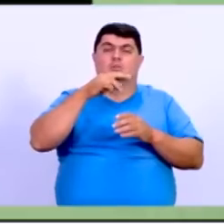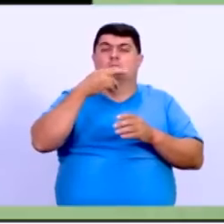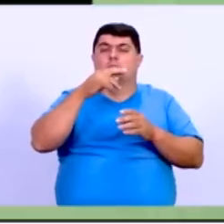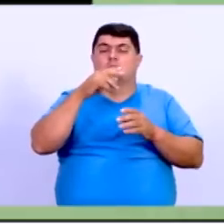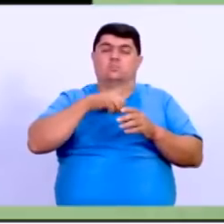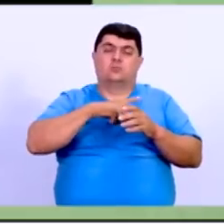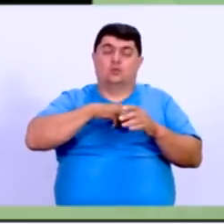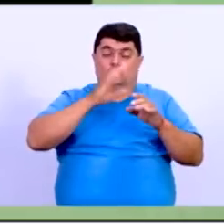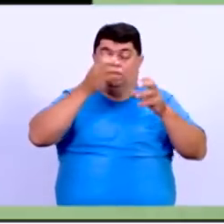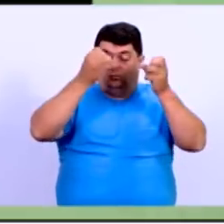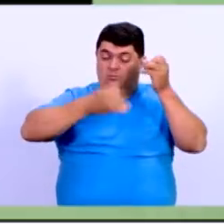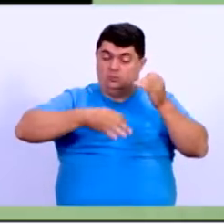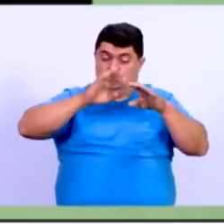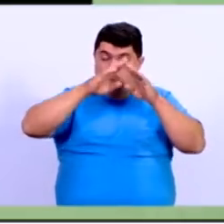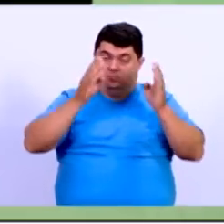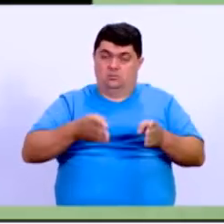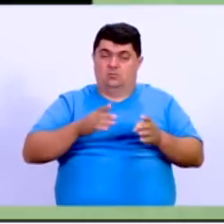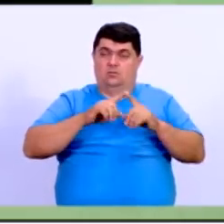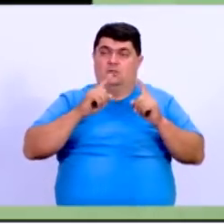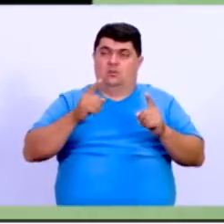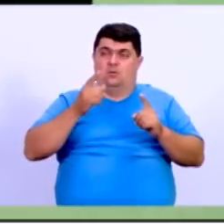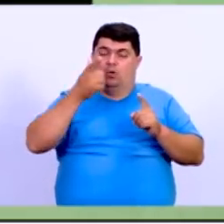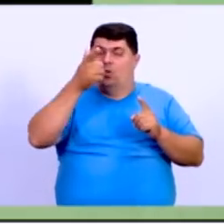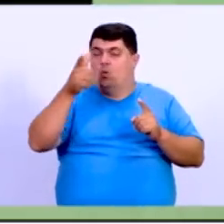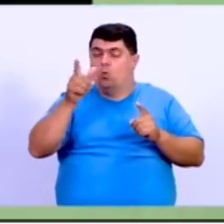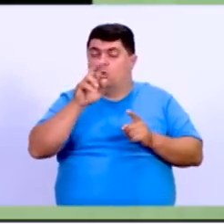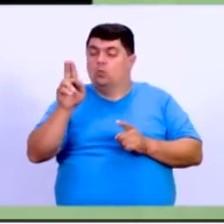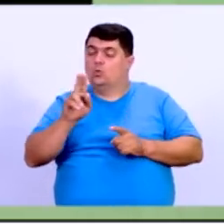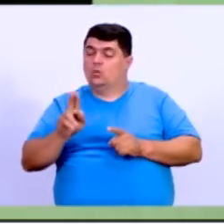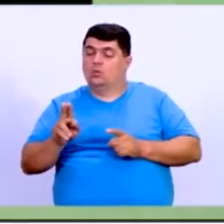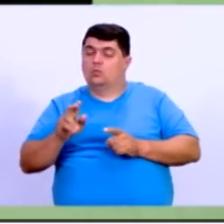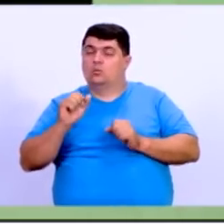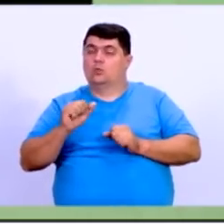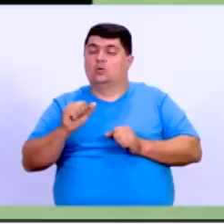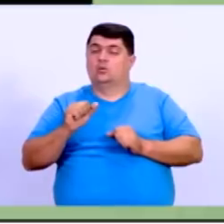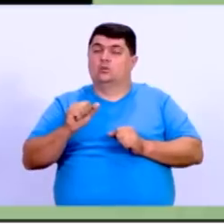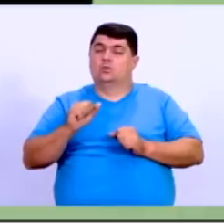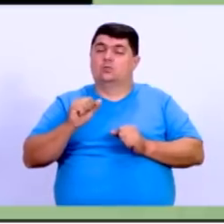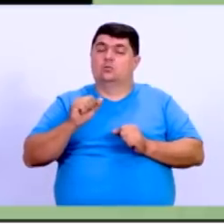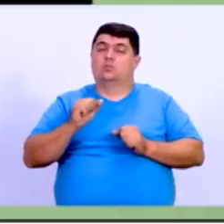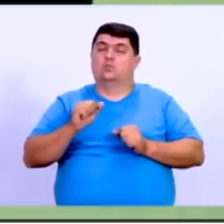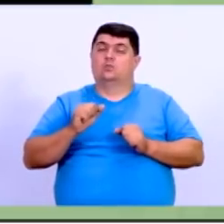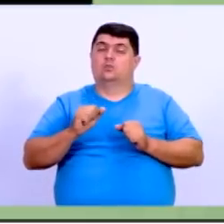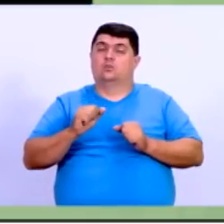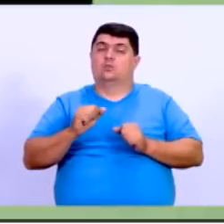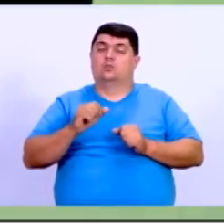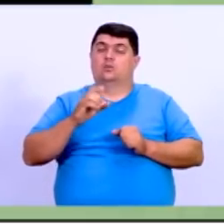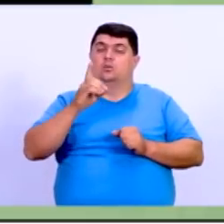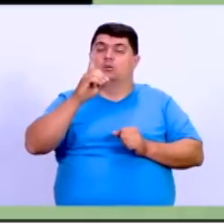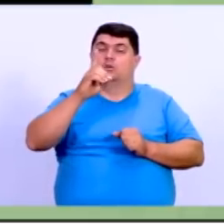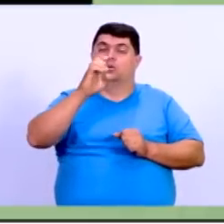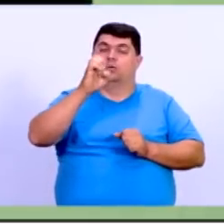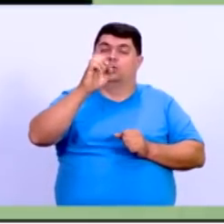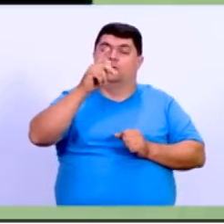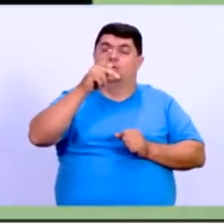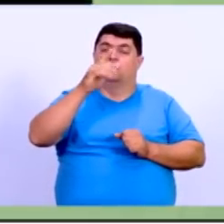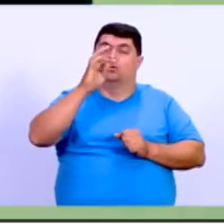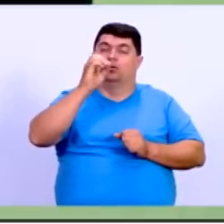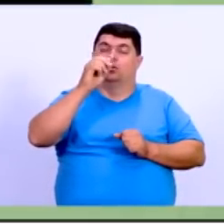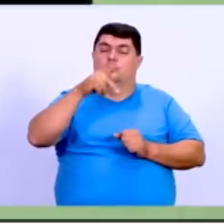aqui são computadores, né? Mas qual é a outra nomenclatura que a gente pode dar para eles? Eles podem ser o quê? Chamados de desktop,